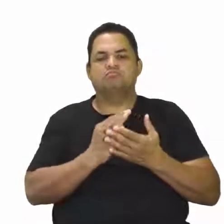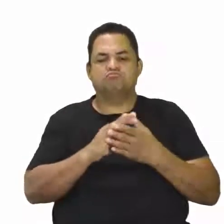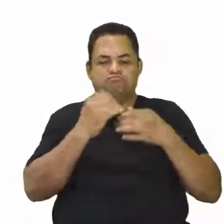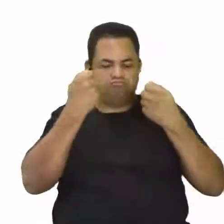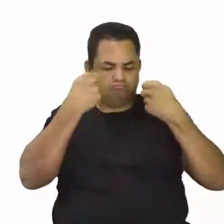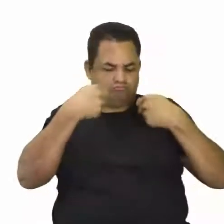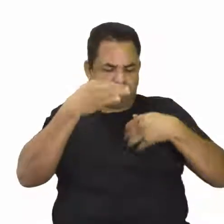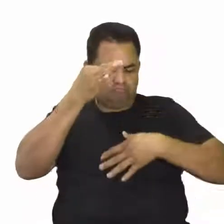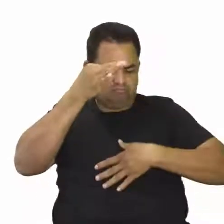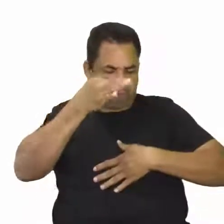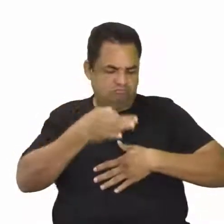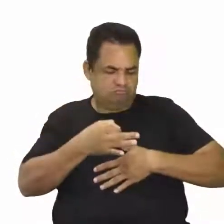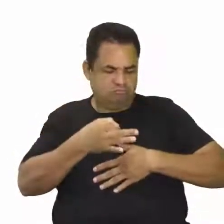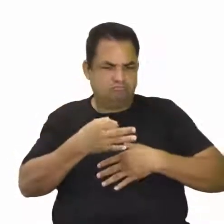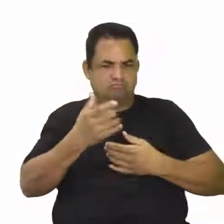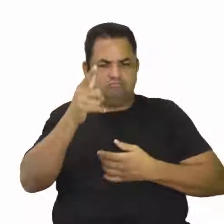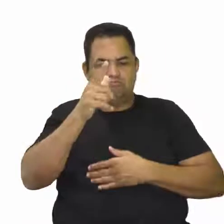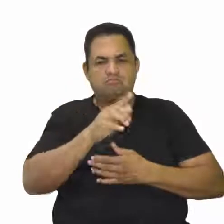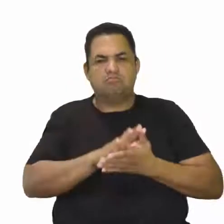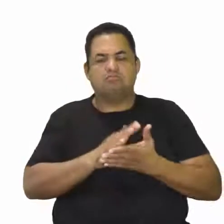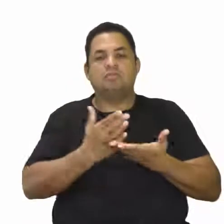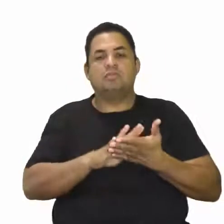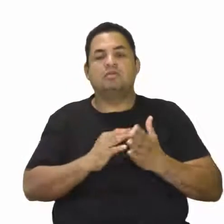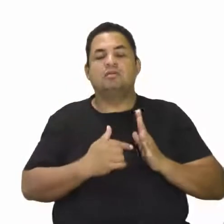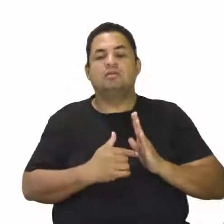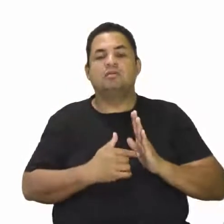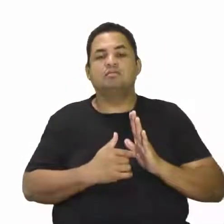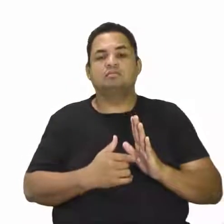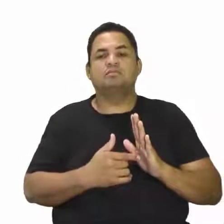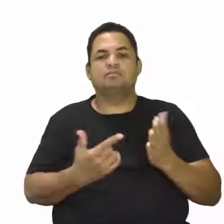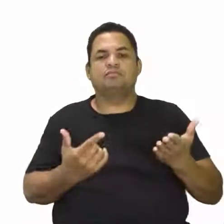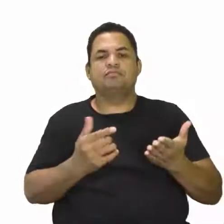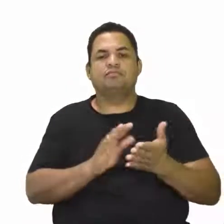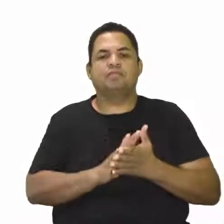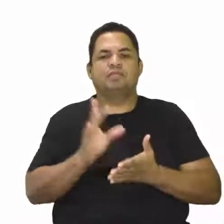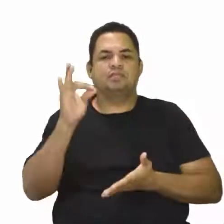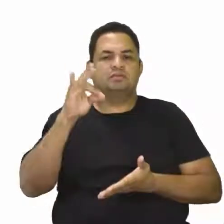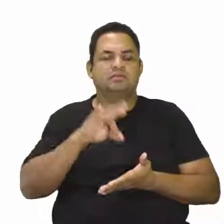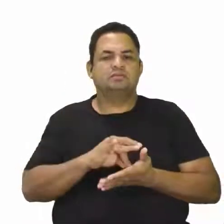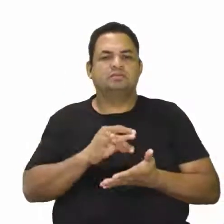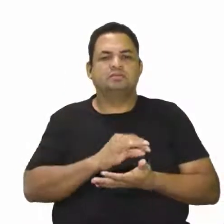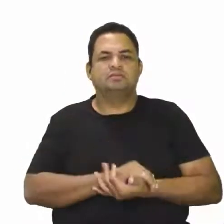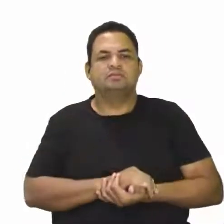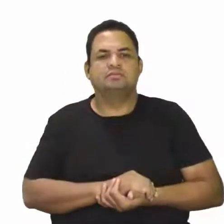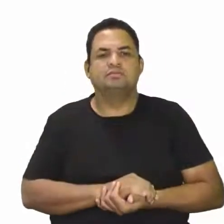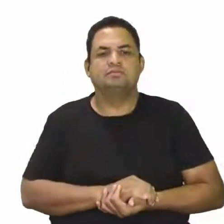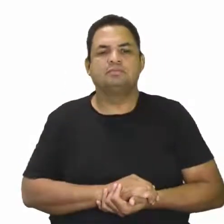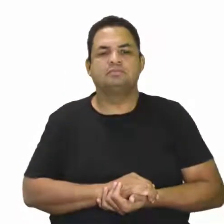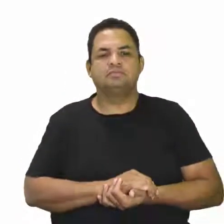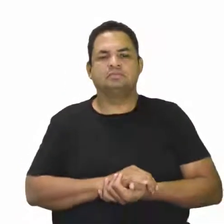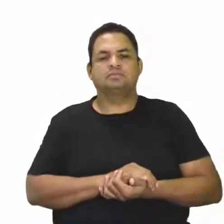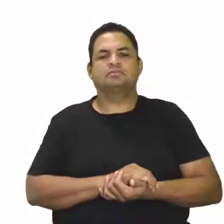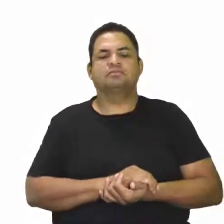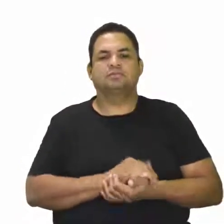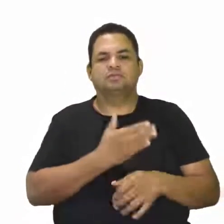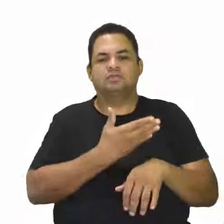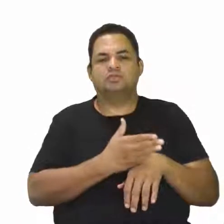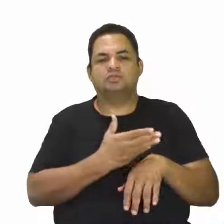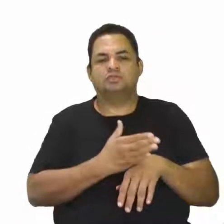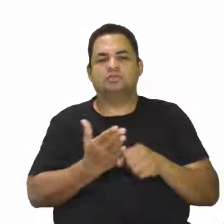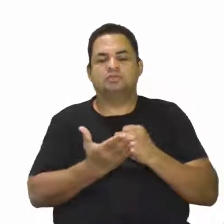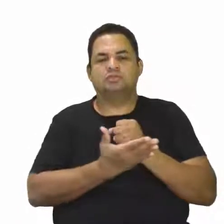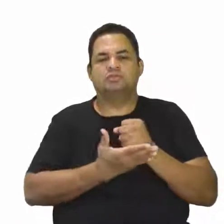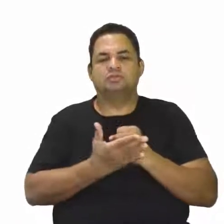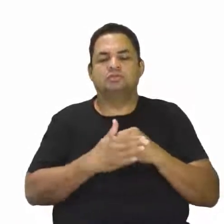competente, de forma lógica, que vai nos trazer essa realidade. Um dos exercícios básicos que nós temos